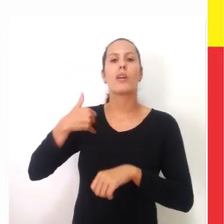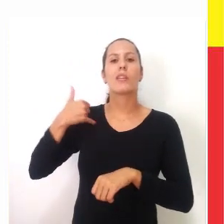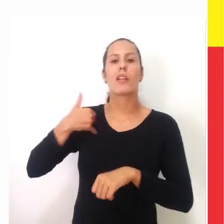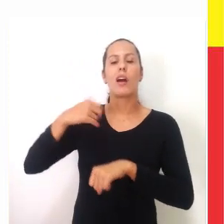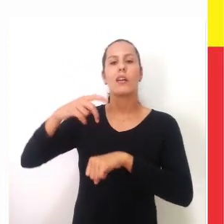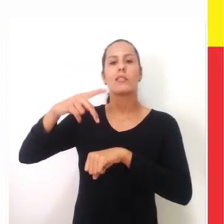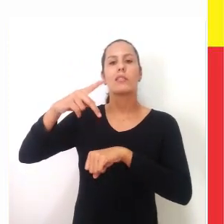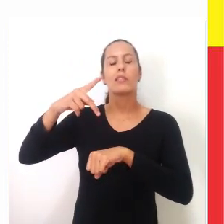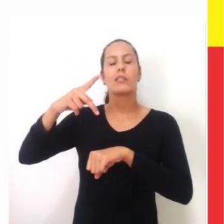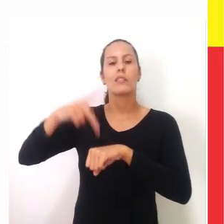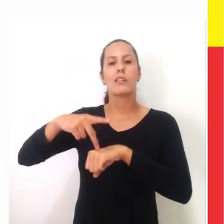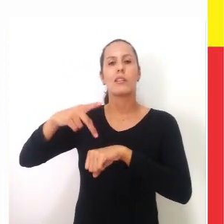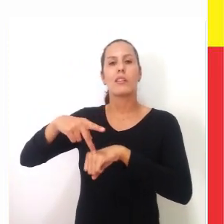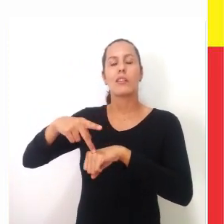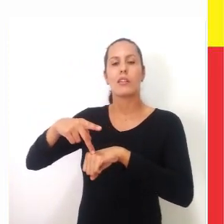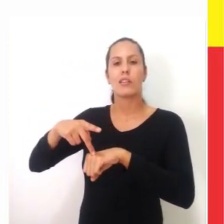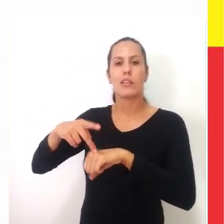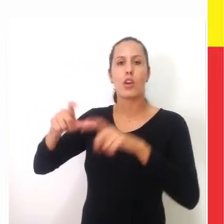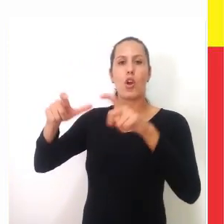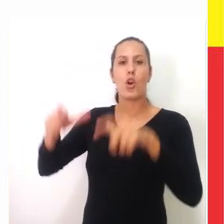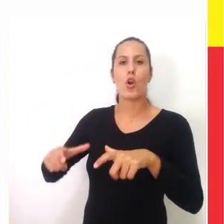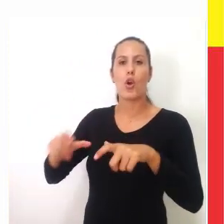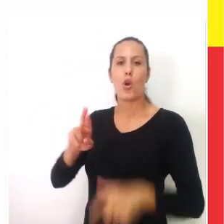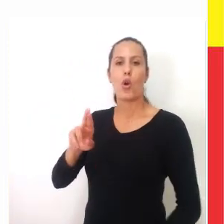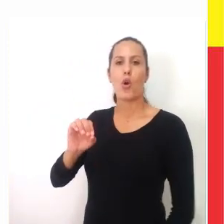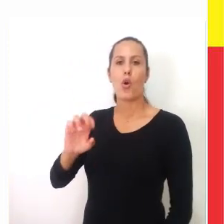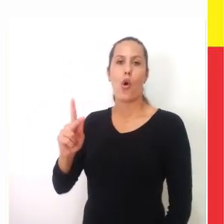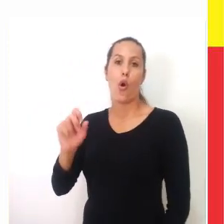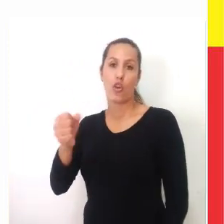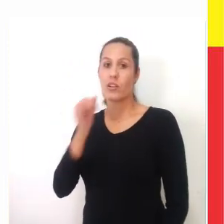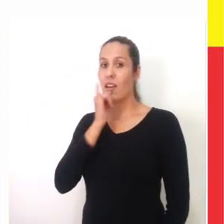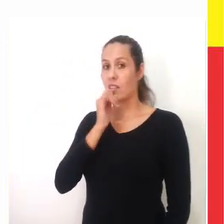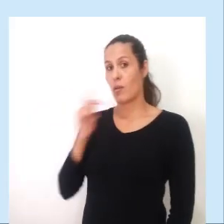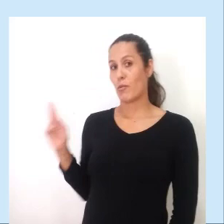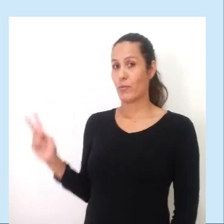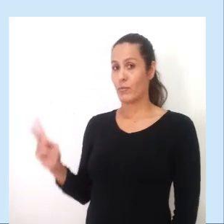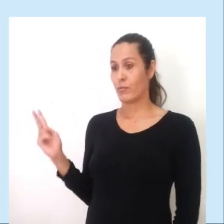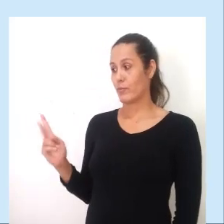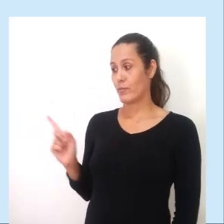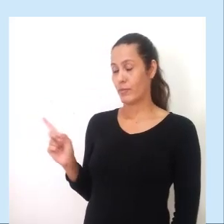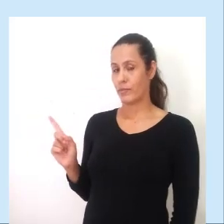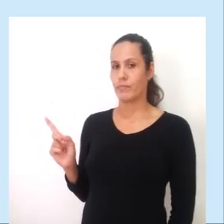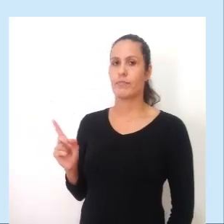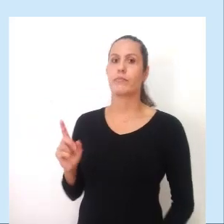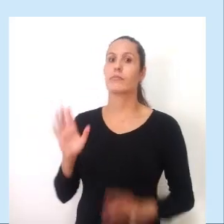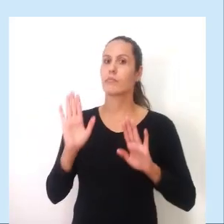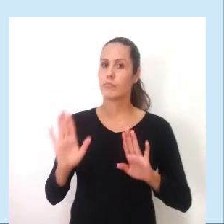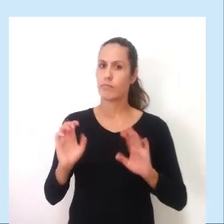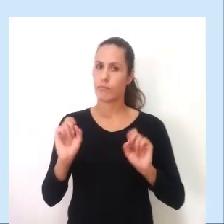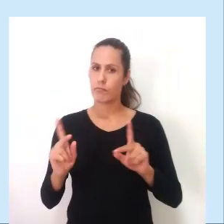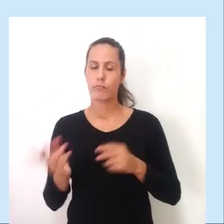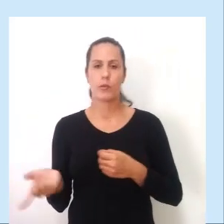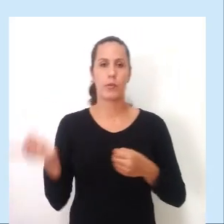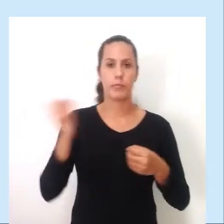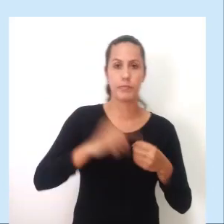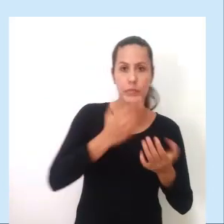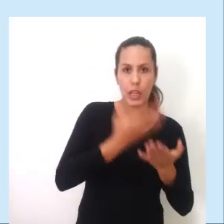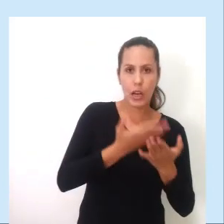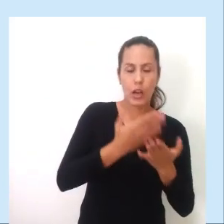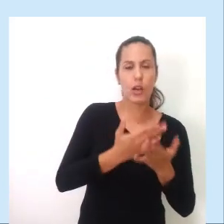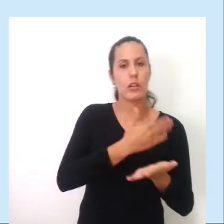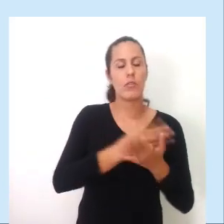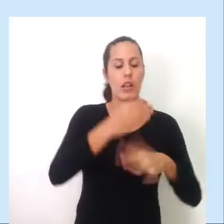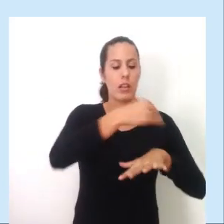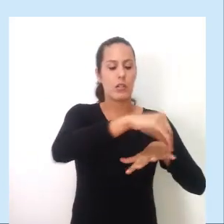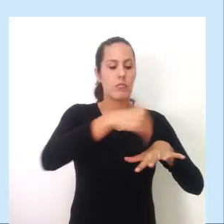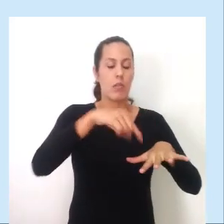ok? Exemplo, o amobite e o trilobite, ok? A gente viu no início da aula que os fósseis